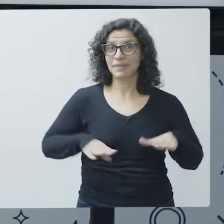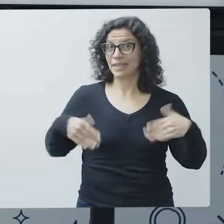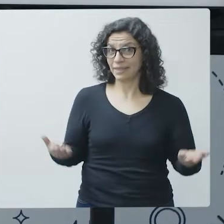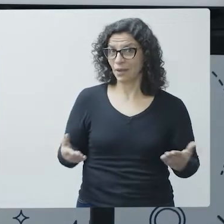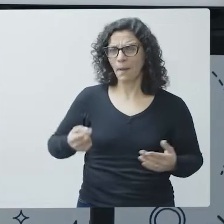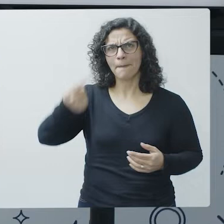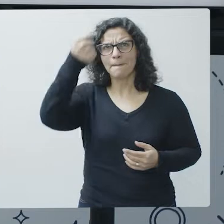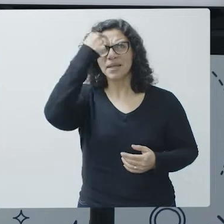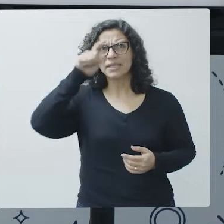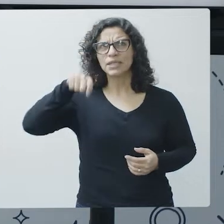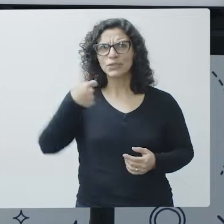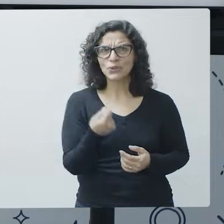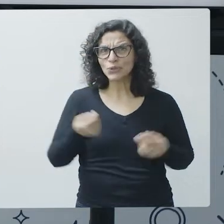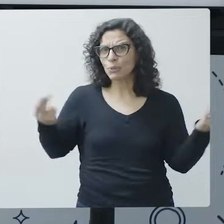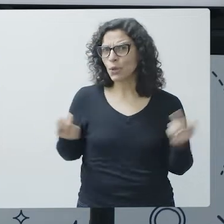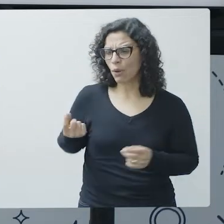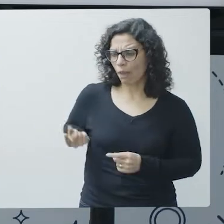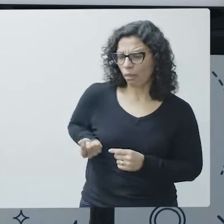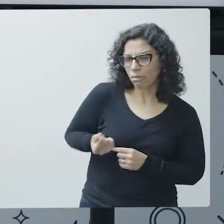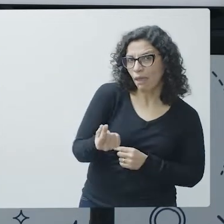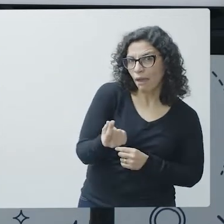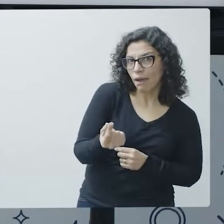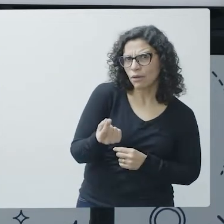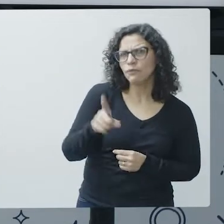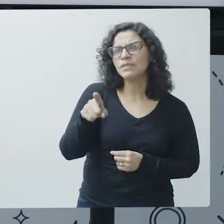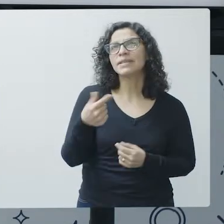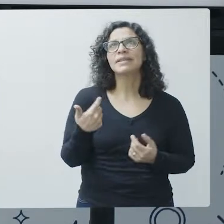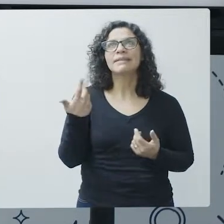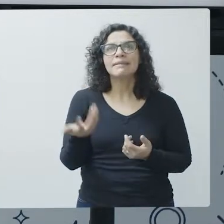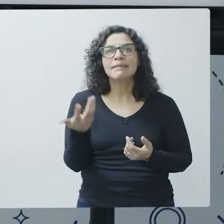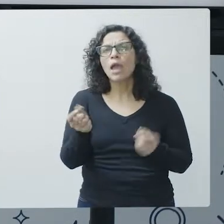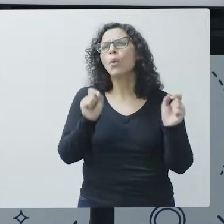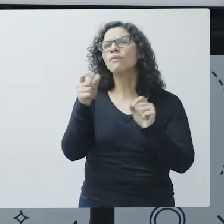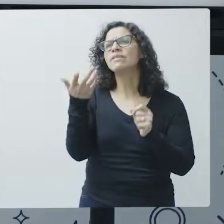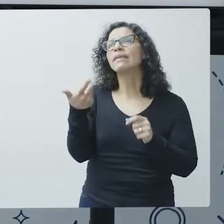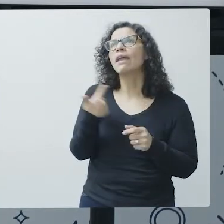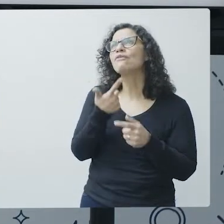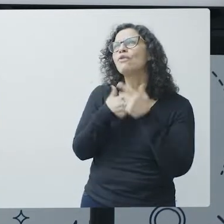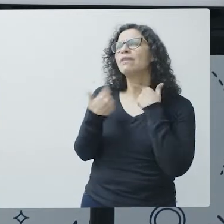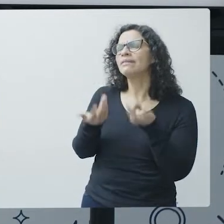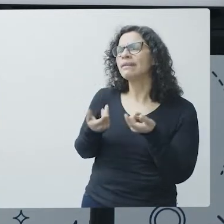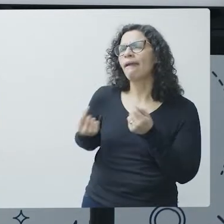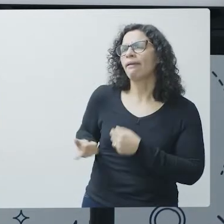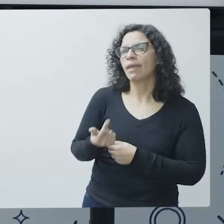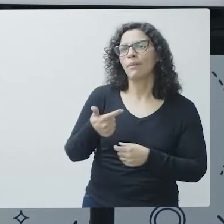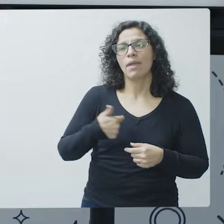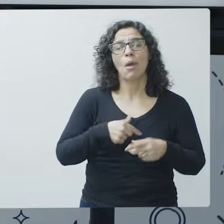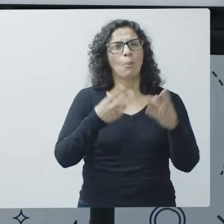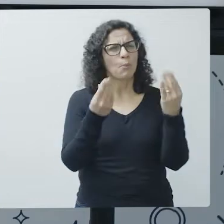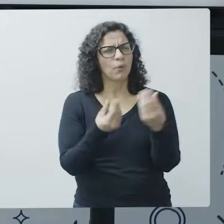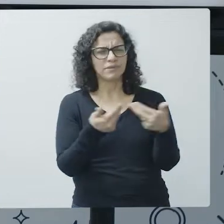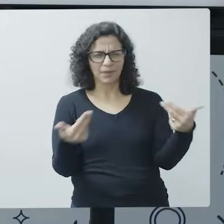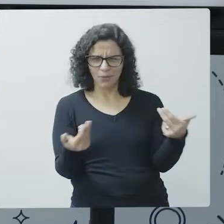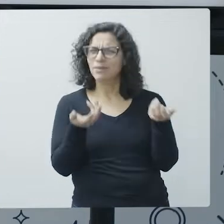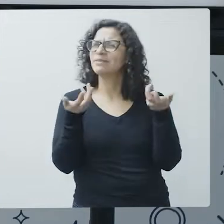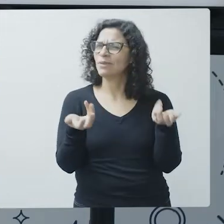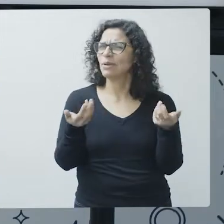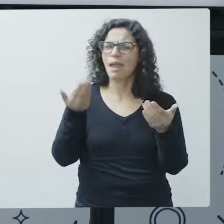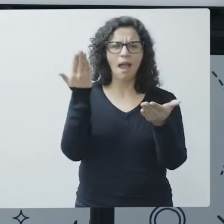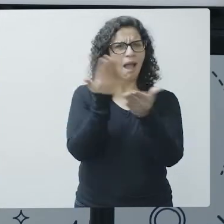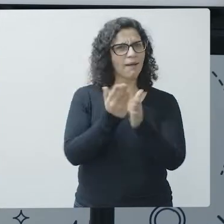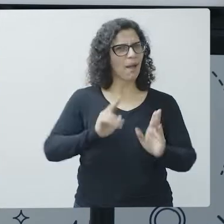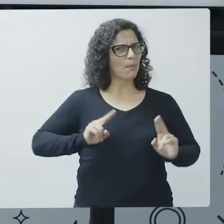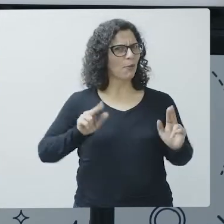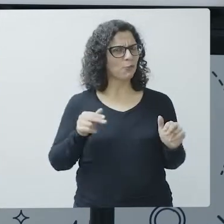Então, pensaram a respeito do eterno? O que vocês gostariam que fosse eterno? Confesso para vocês que muita coisa, né, a gente